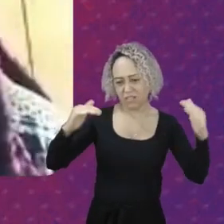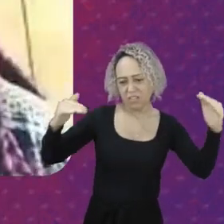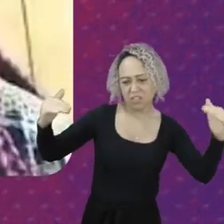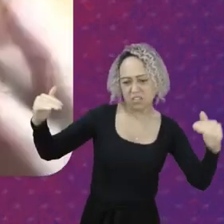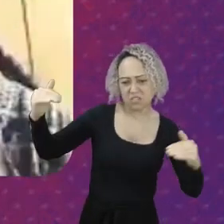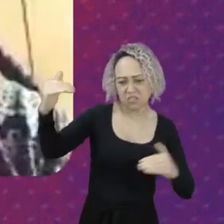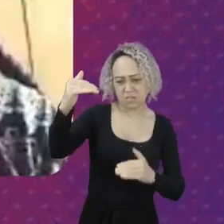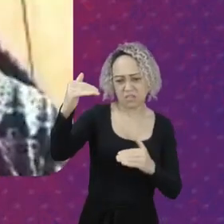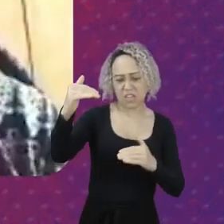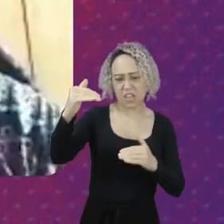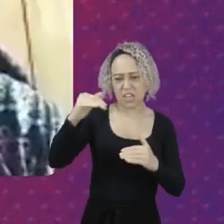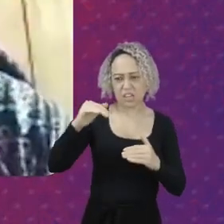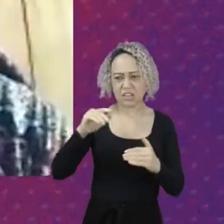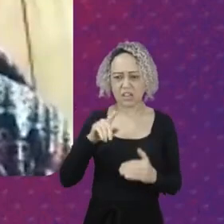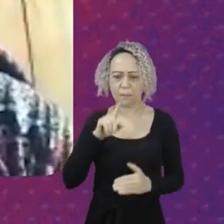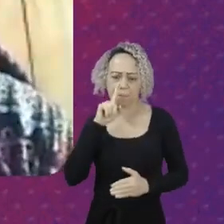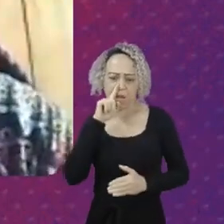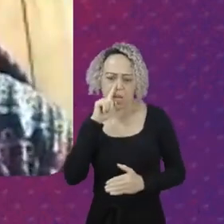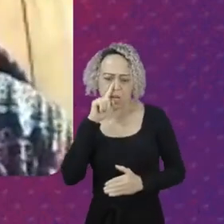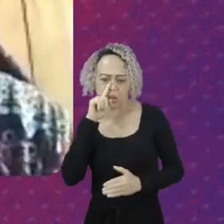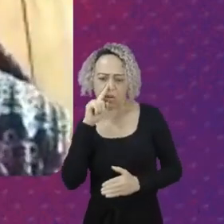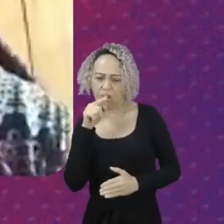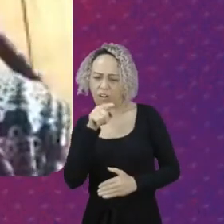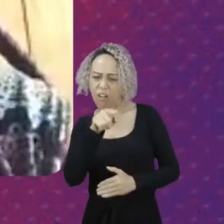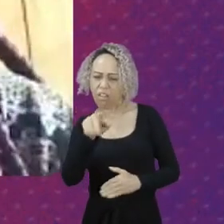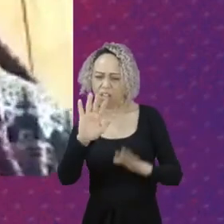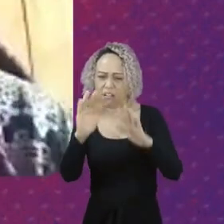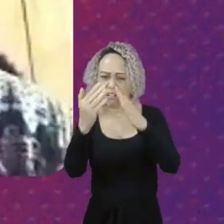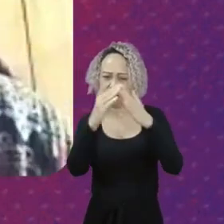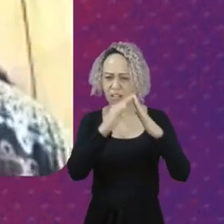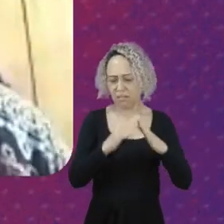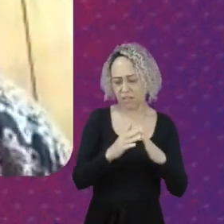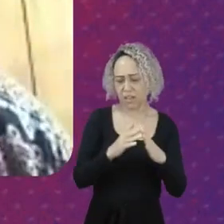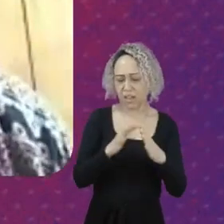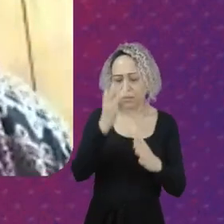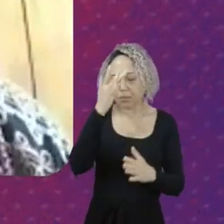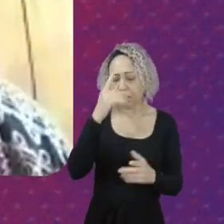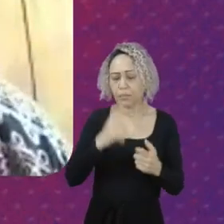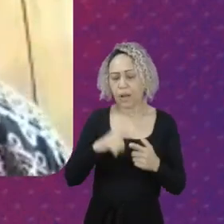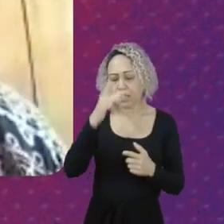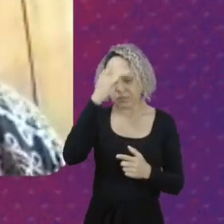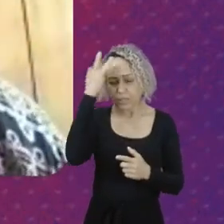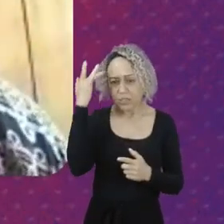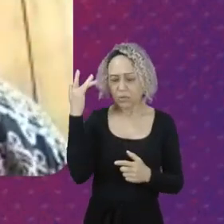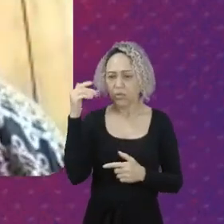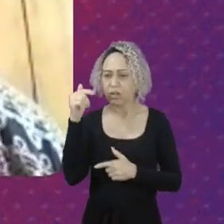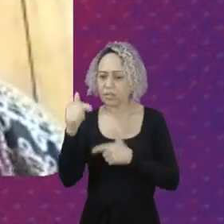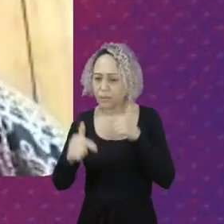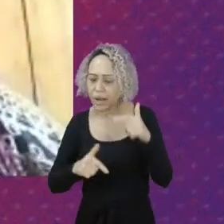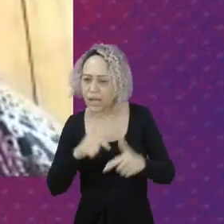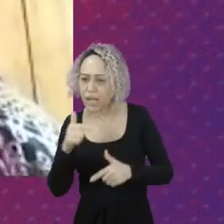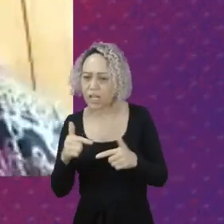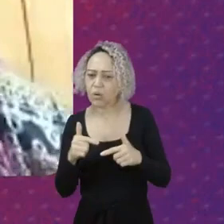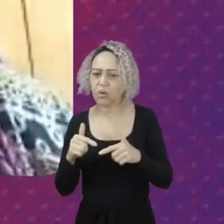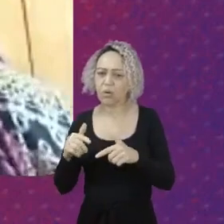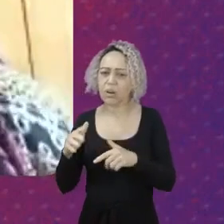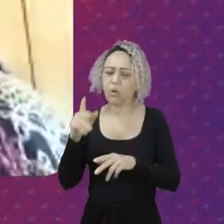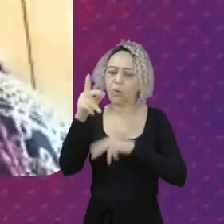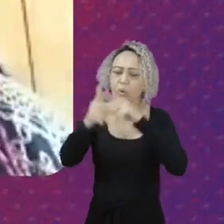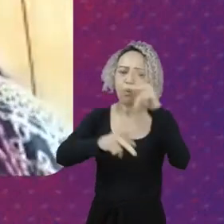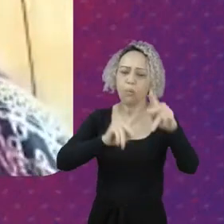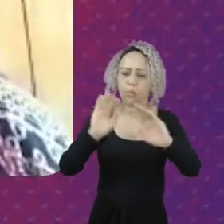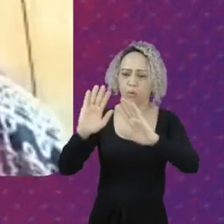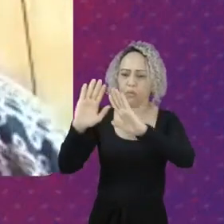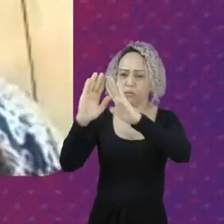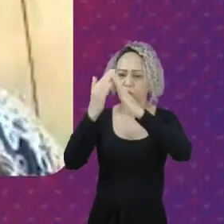que antes eram vistas ali muito na organização dos operários. As populações faveladas